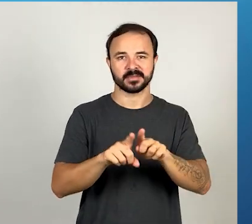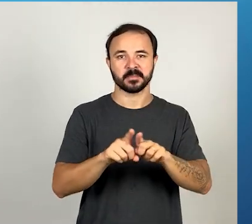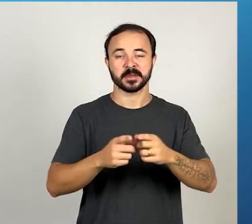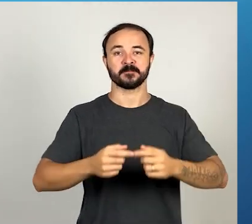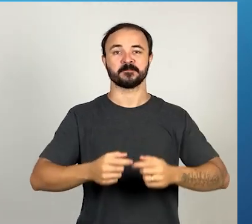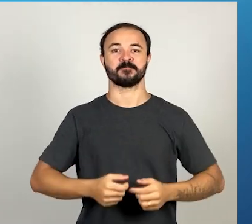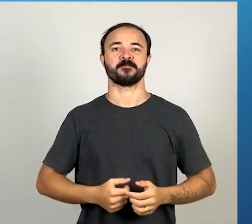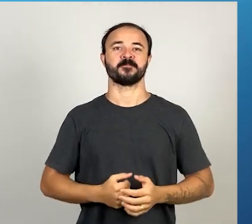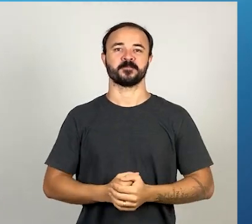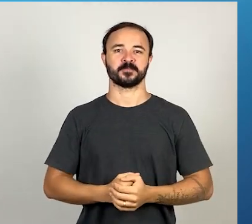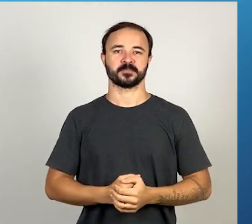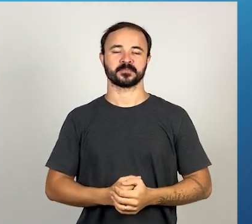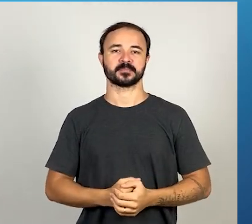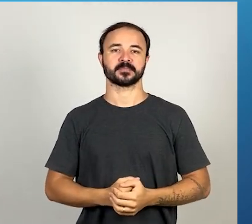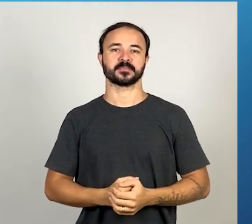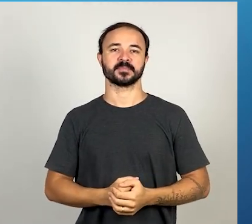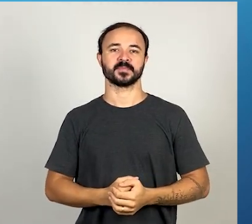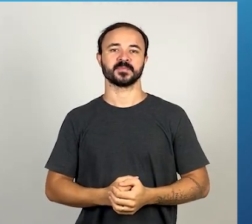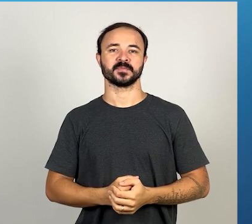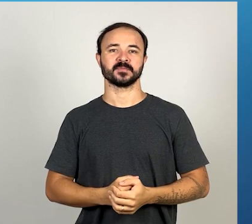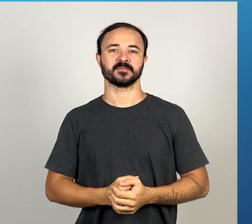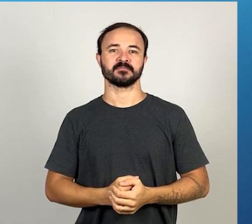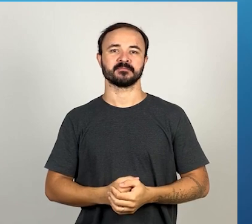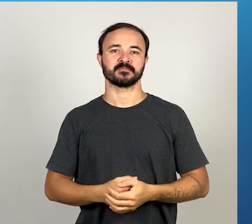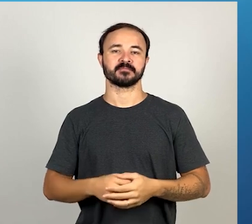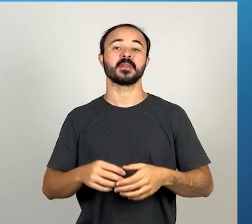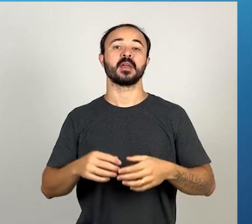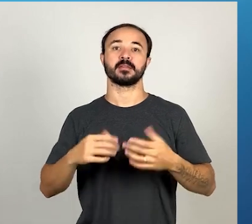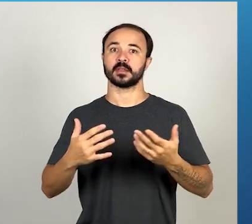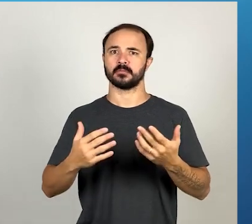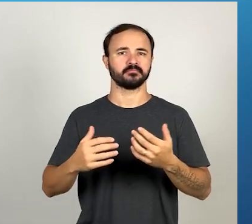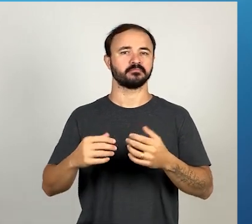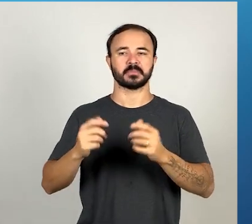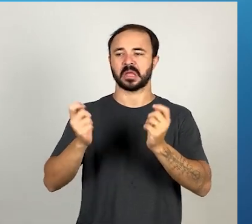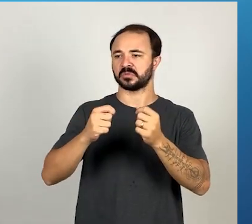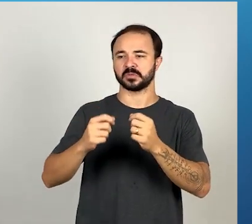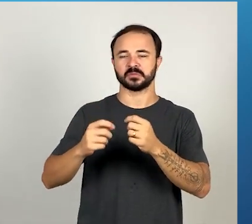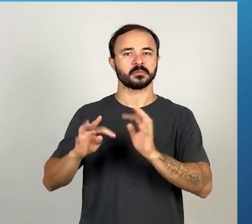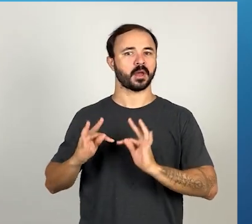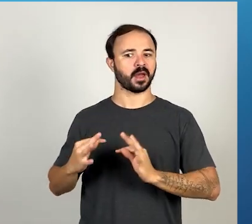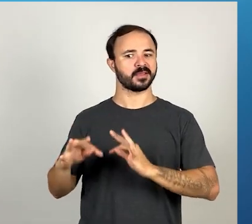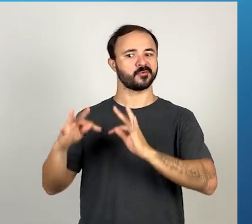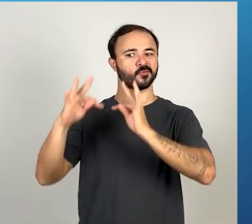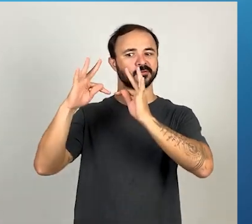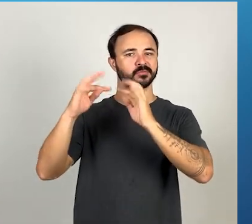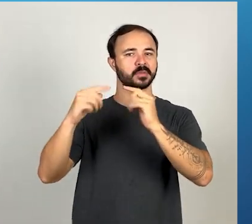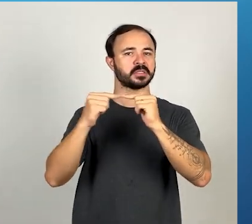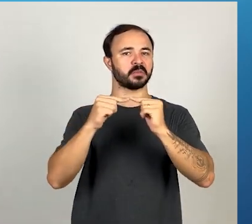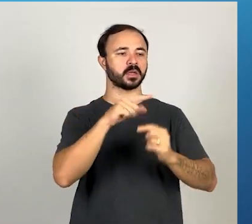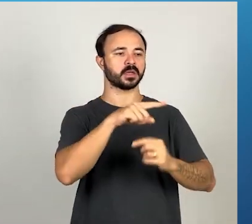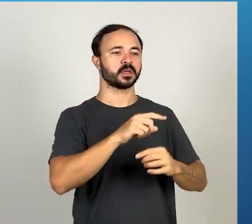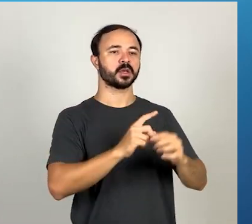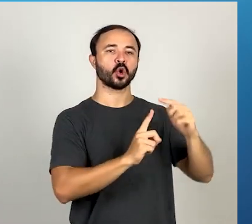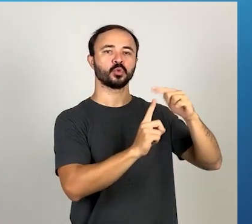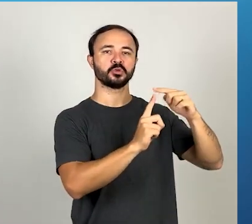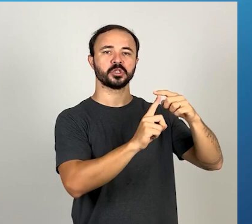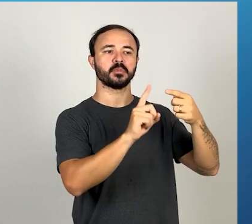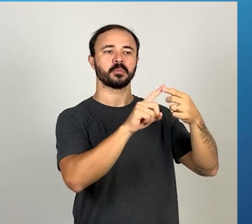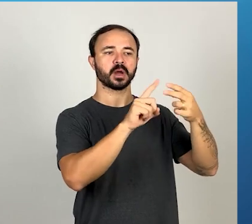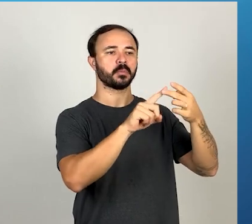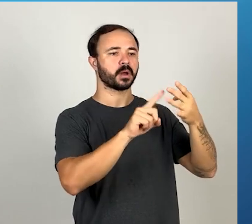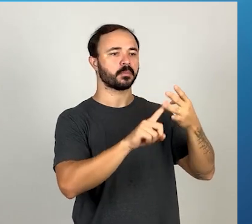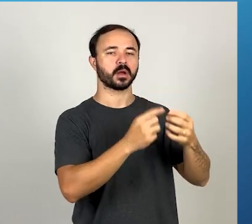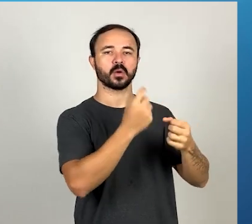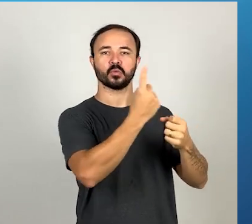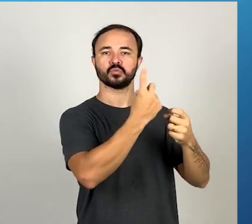sua classificação de acordo com a evolução da tecnologia. Nós temos a série 2, o Arduino Uno 3,